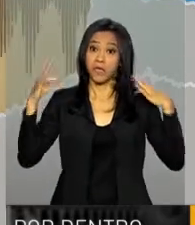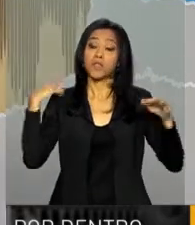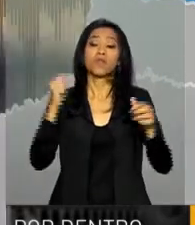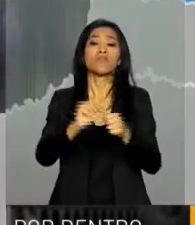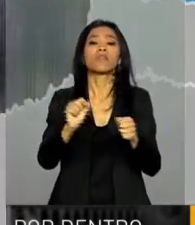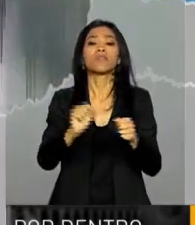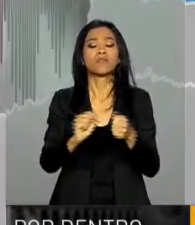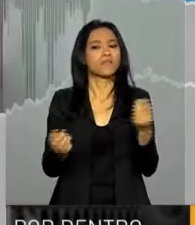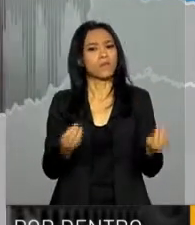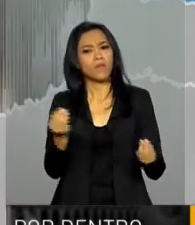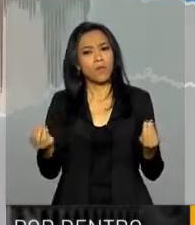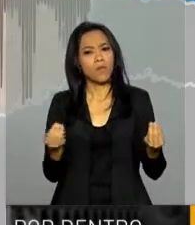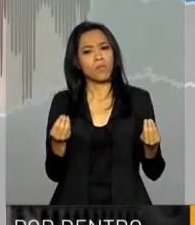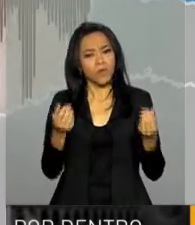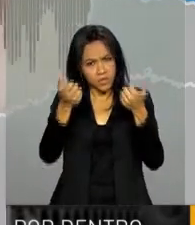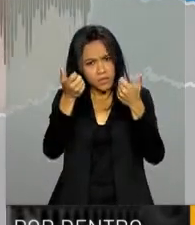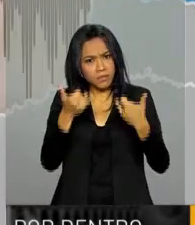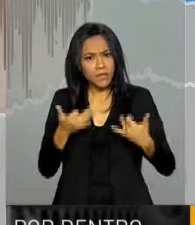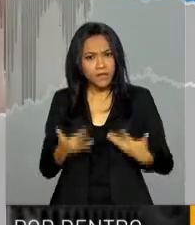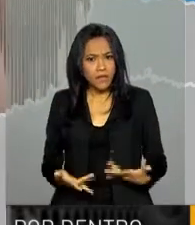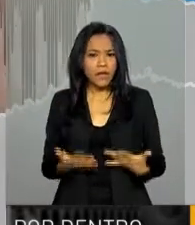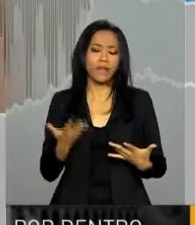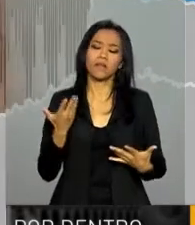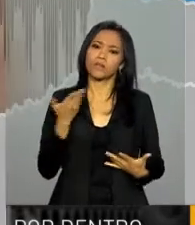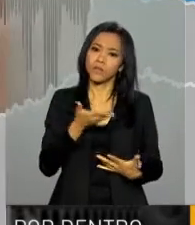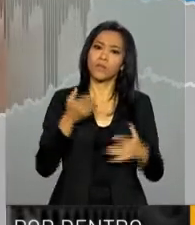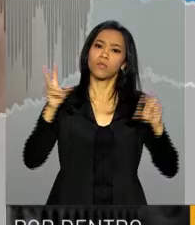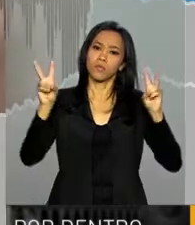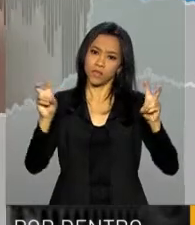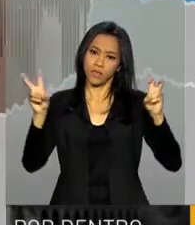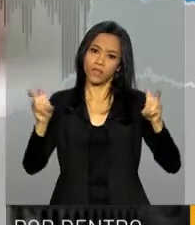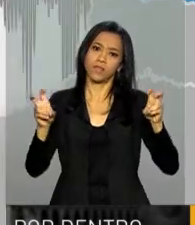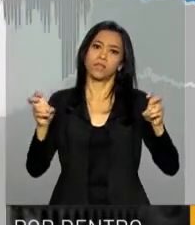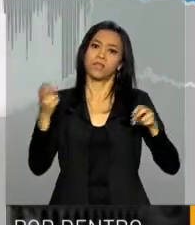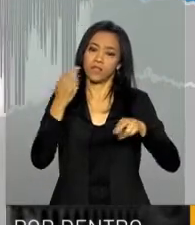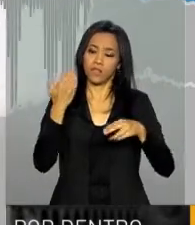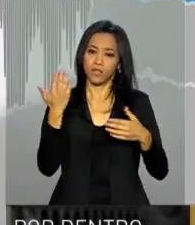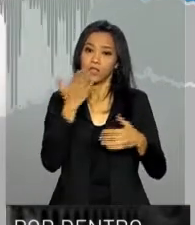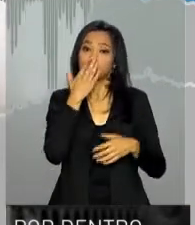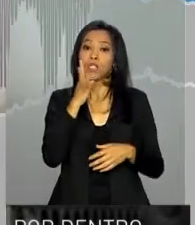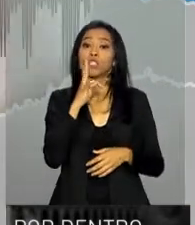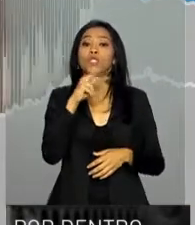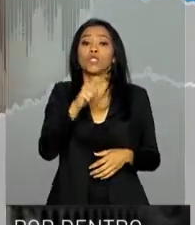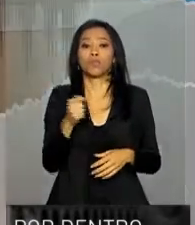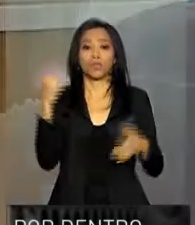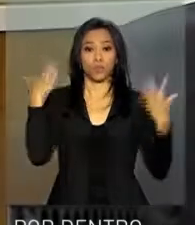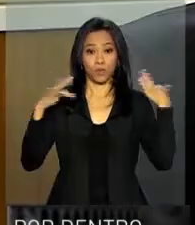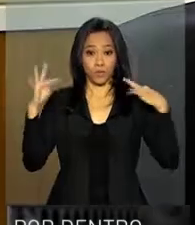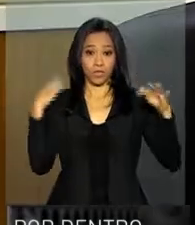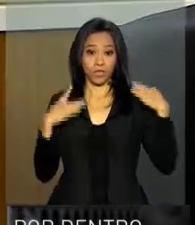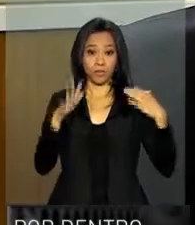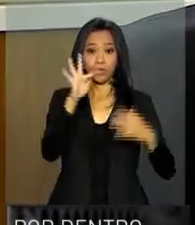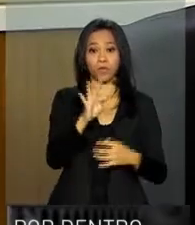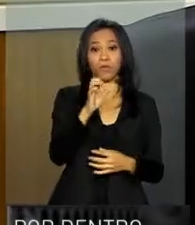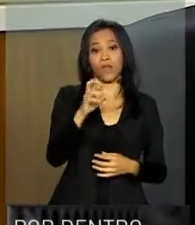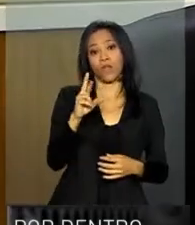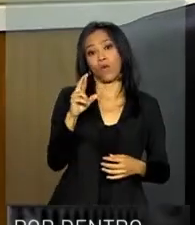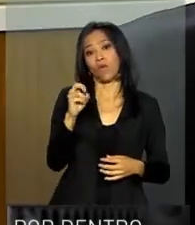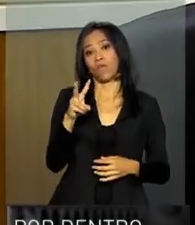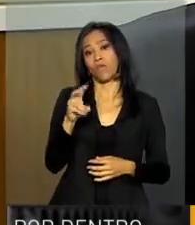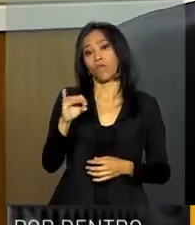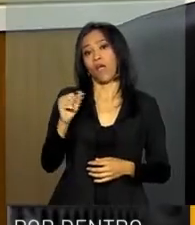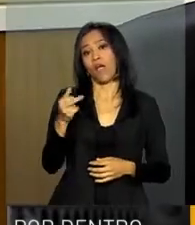pode fomentar pode voltar a fomentar o turismo ferroviário nós temos no âmbito do ministério um grupo